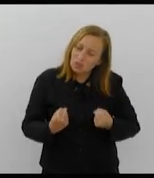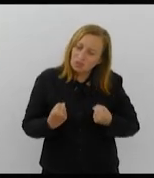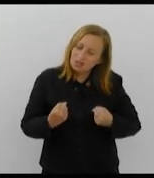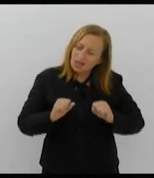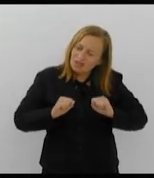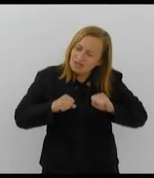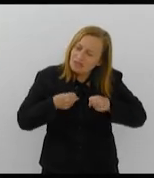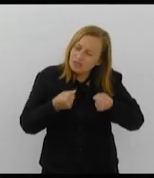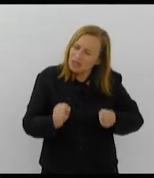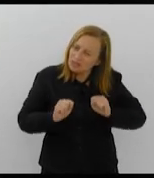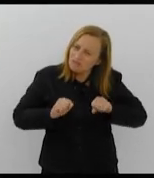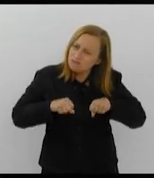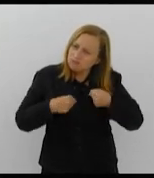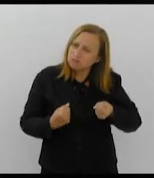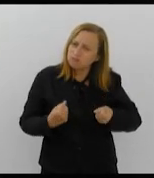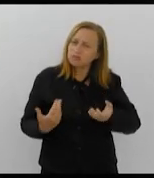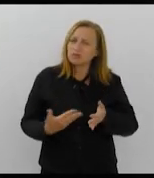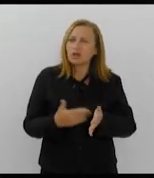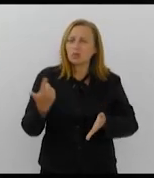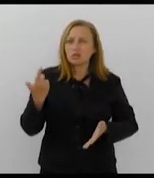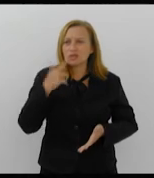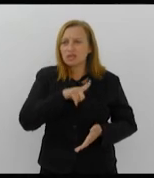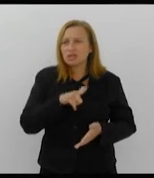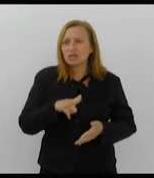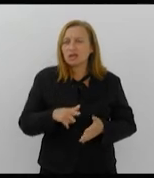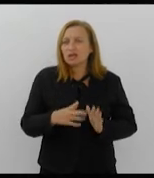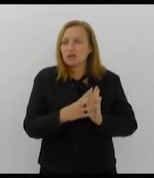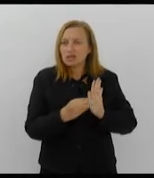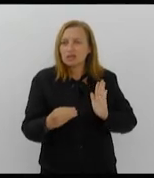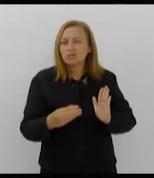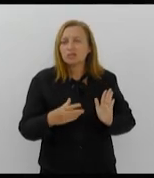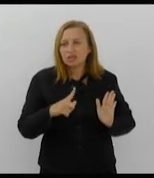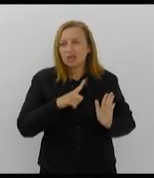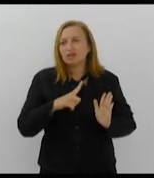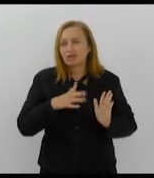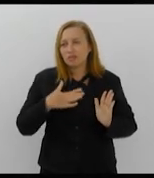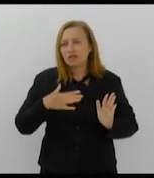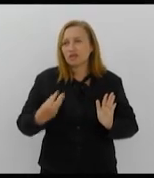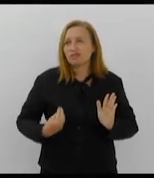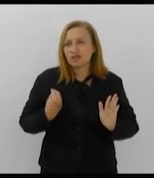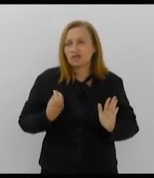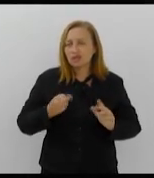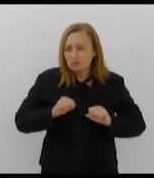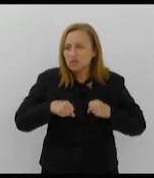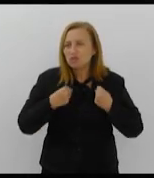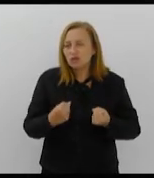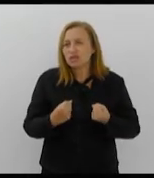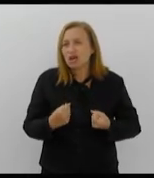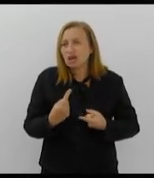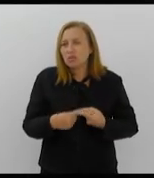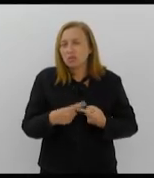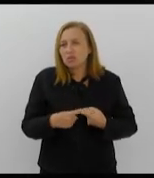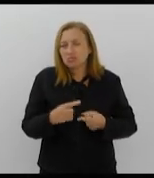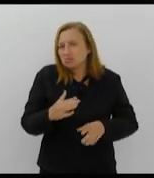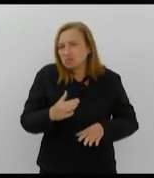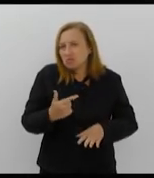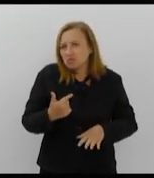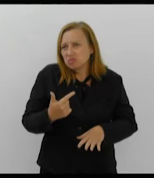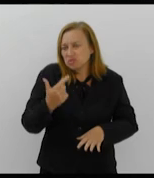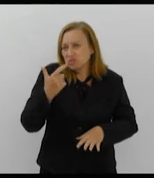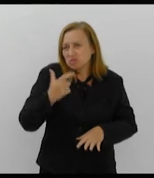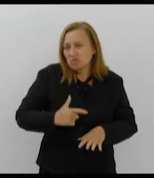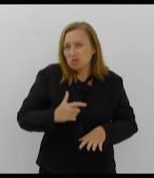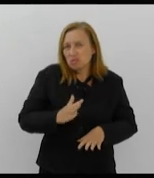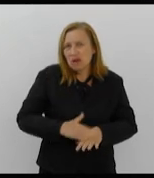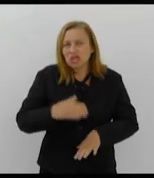até conseguir. Talvez este seja o maior exemplo que eu tenho na minha vida. Ser esforçado, porque eu não sou mais que ninguém, eu não sou tão